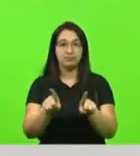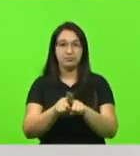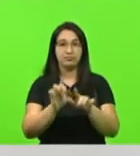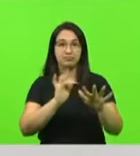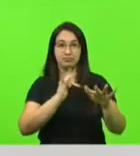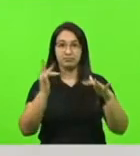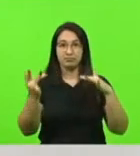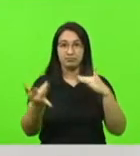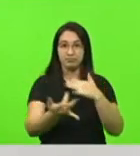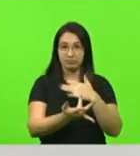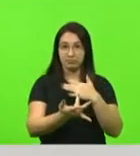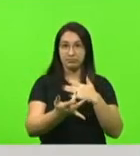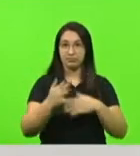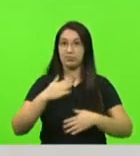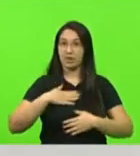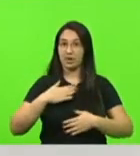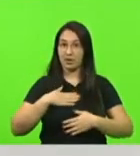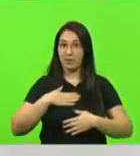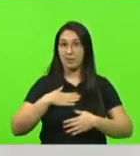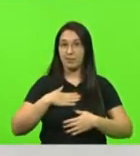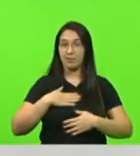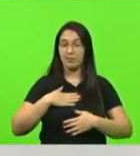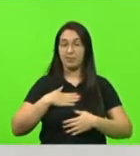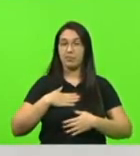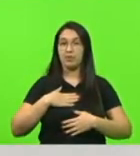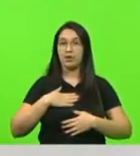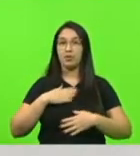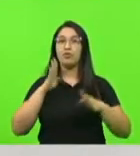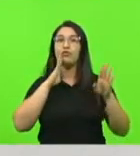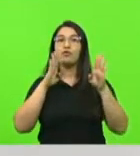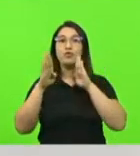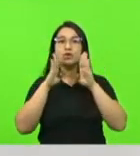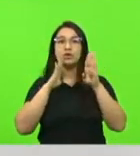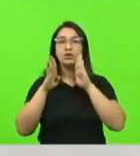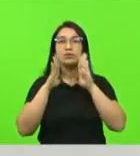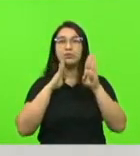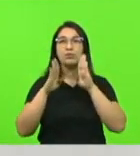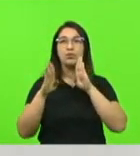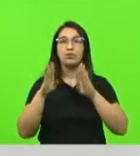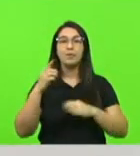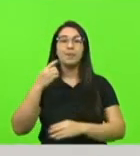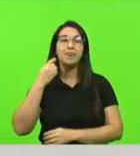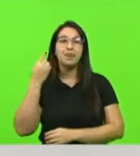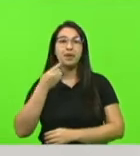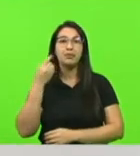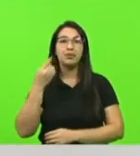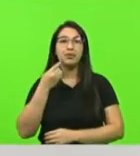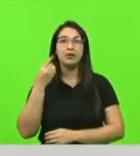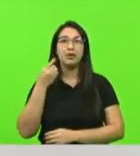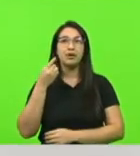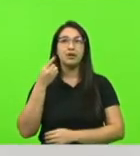sendo transmitida no meu canal, na minha página do Facebook, deputado Floriano.